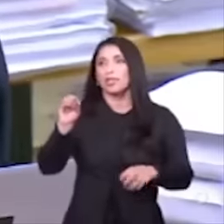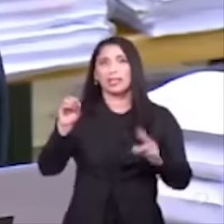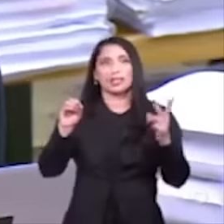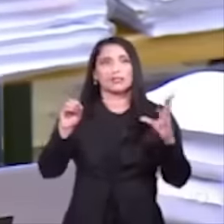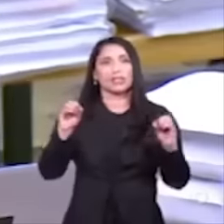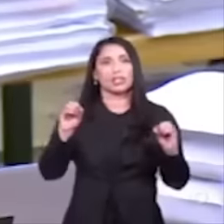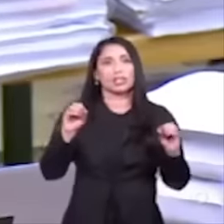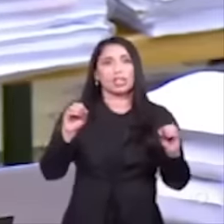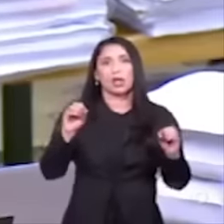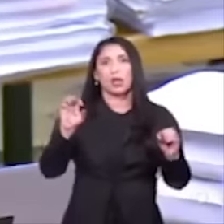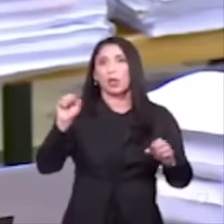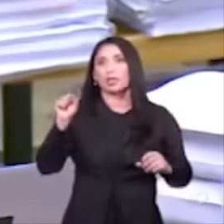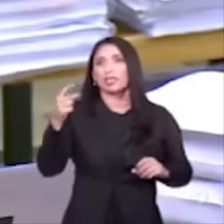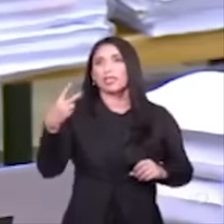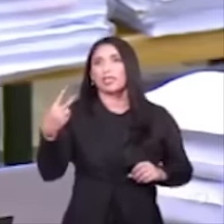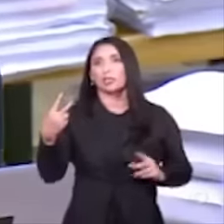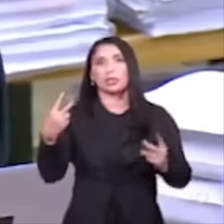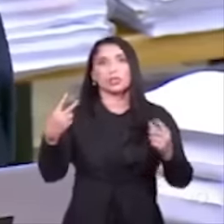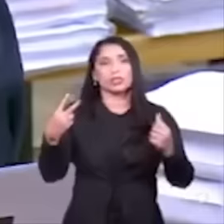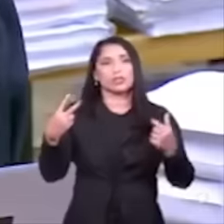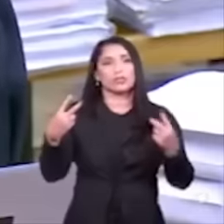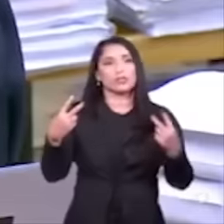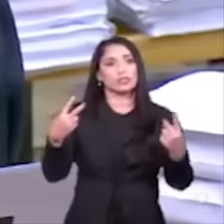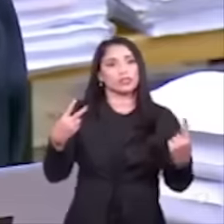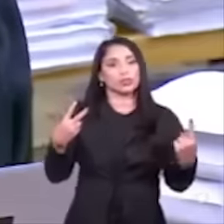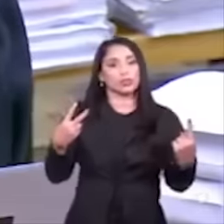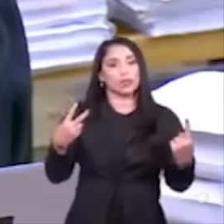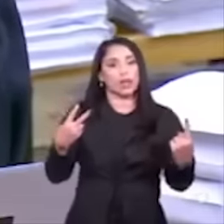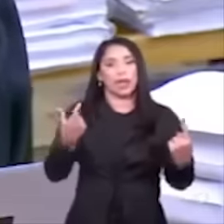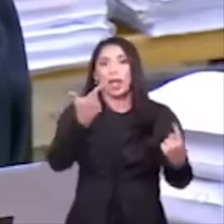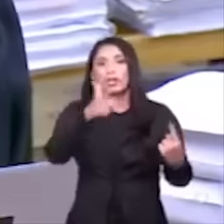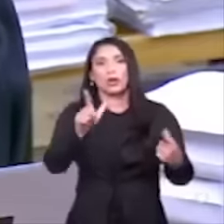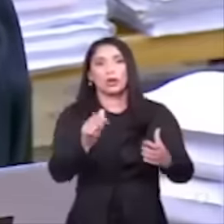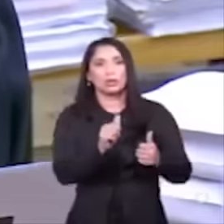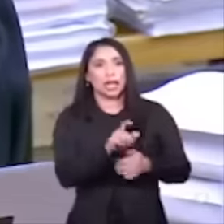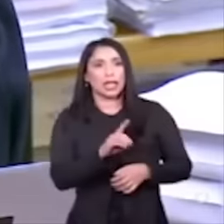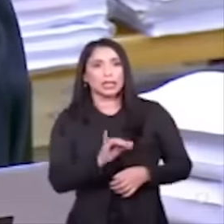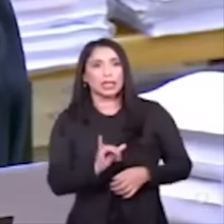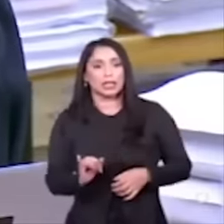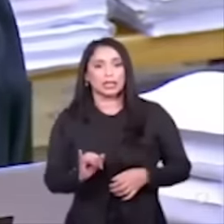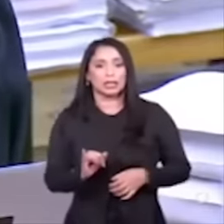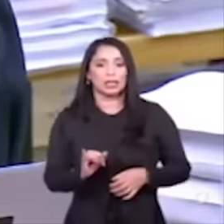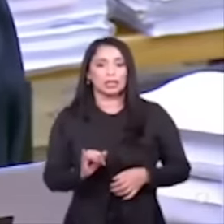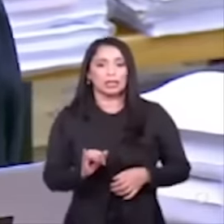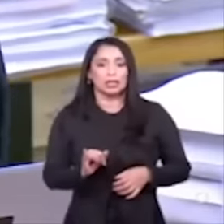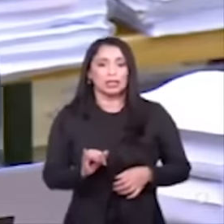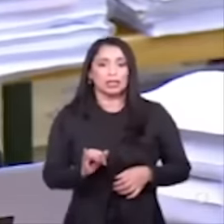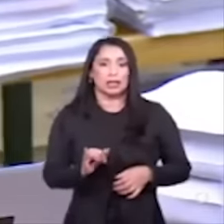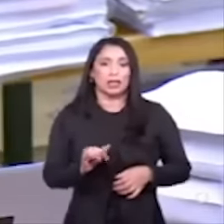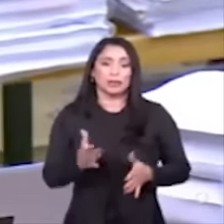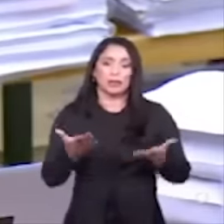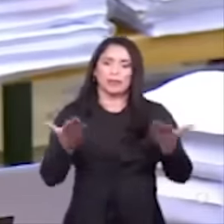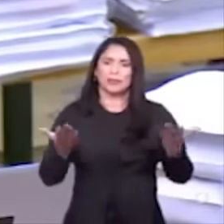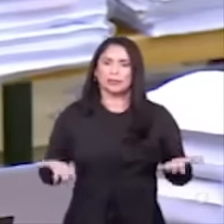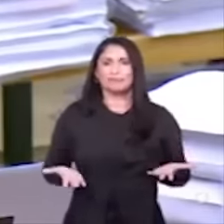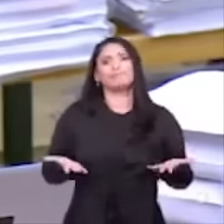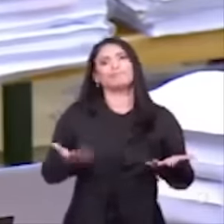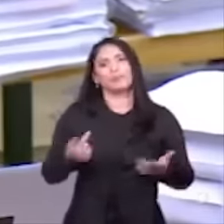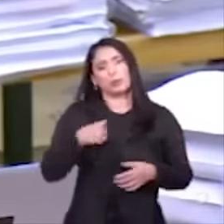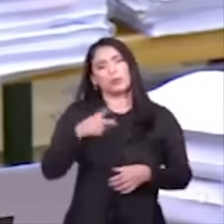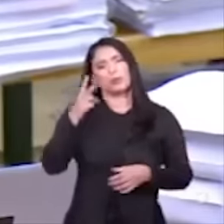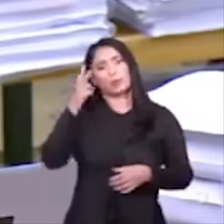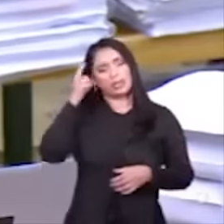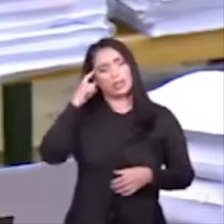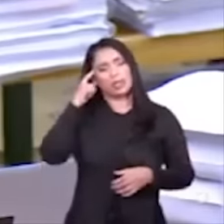82 21 aí vai entrar com outra ação direta não vai dar novamente porque não pode então realmente é